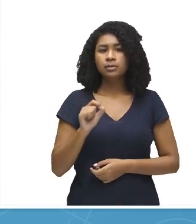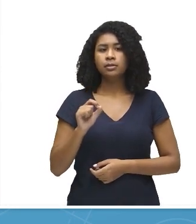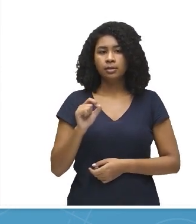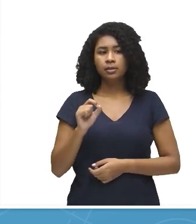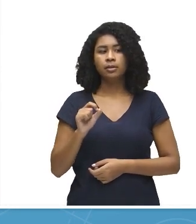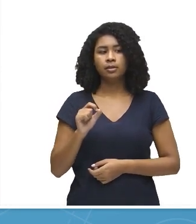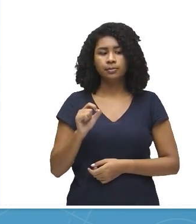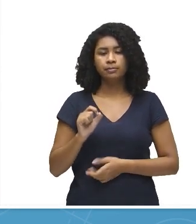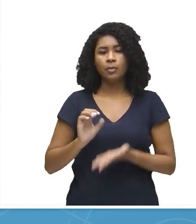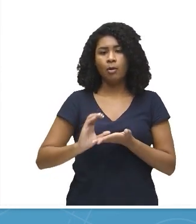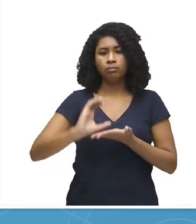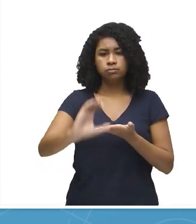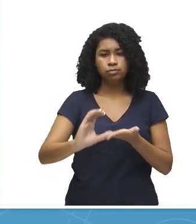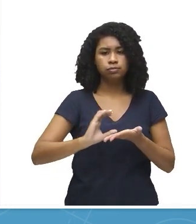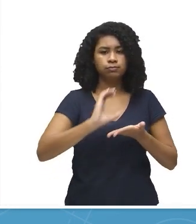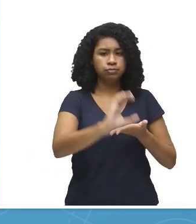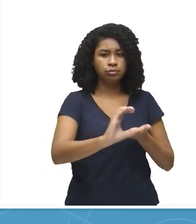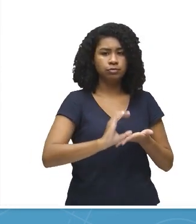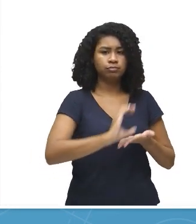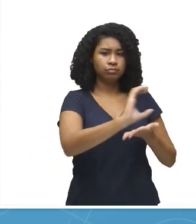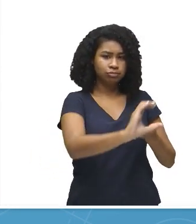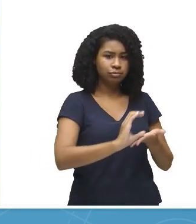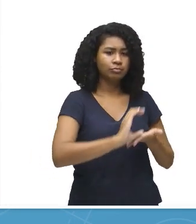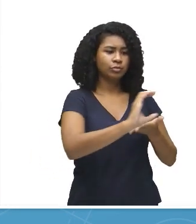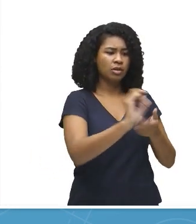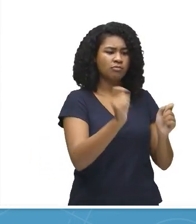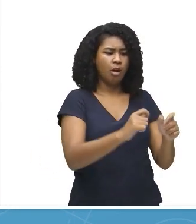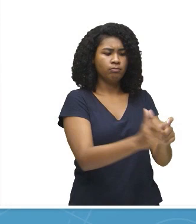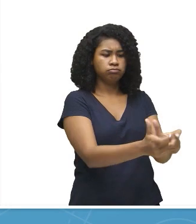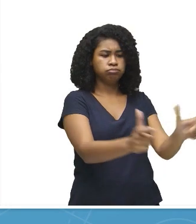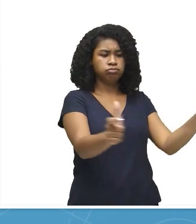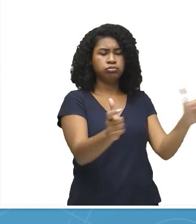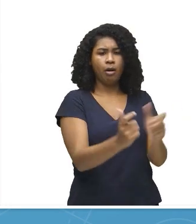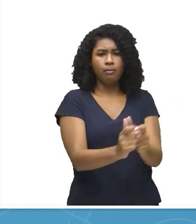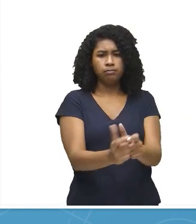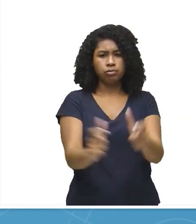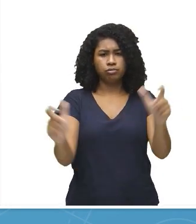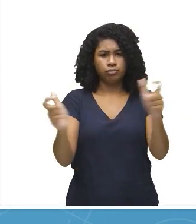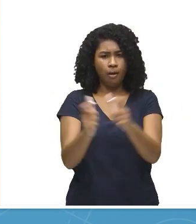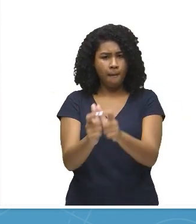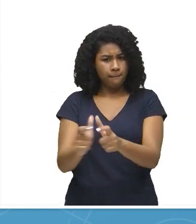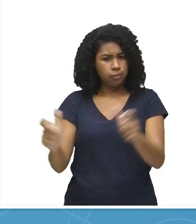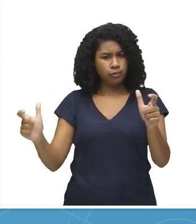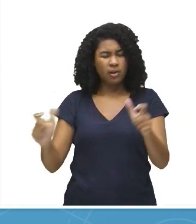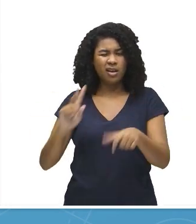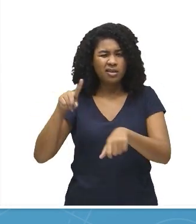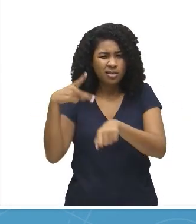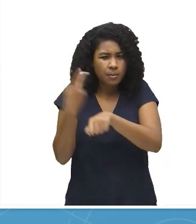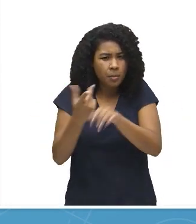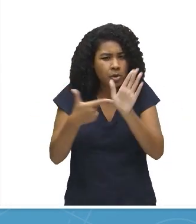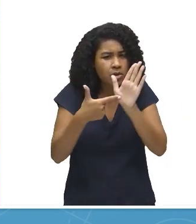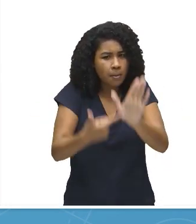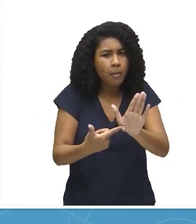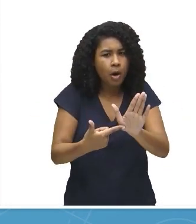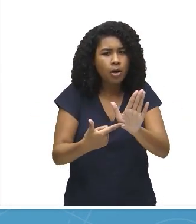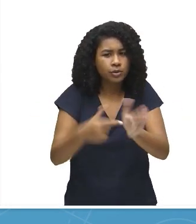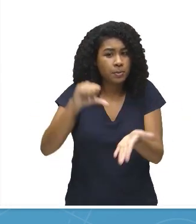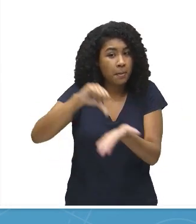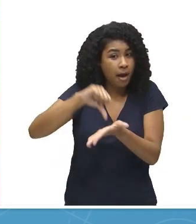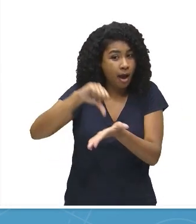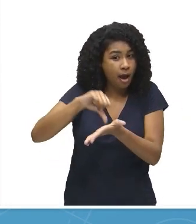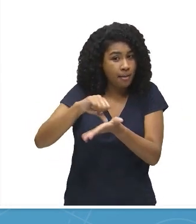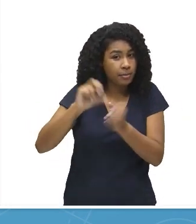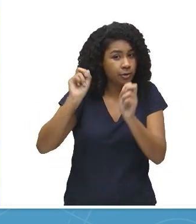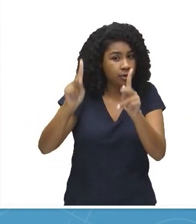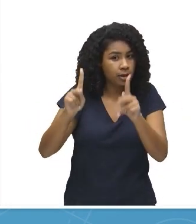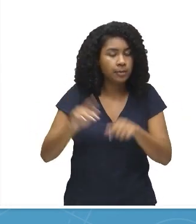fiscais, que fizeram com que ocorresse essa descentralização, que eu vou já mostrar no mapinha para vocês. Os terrenos também com preços